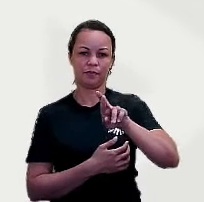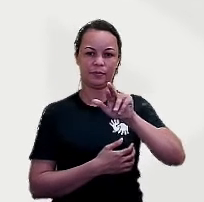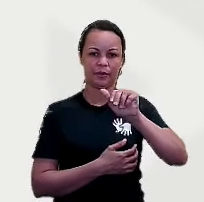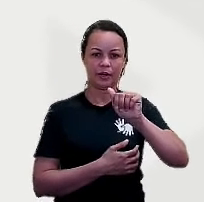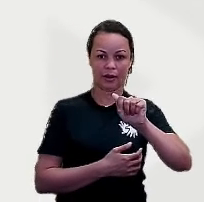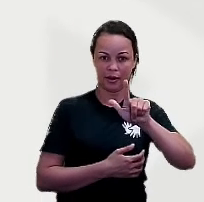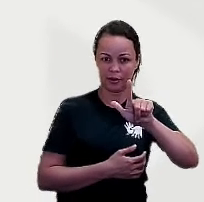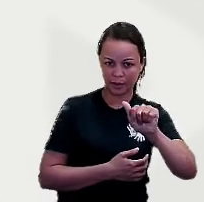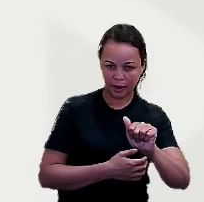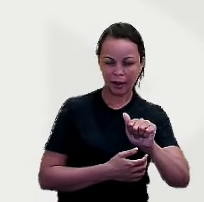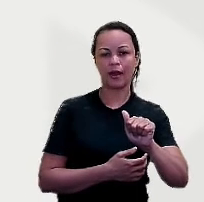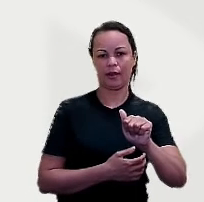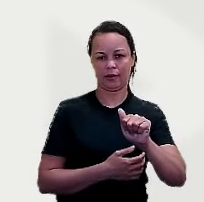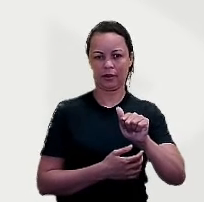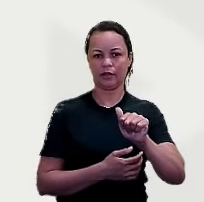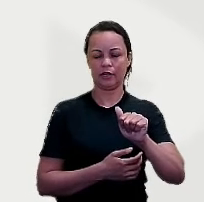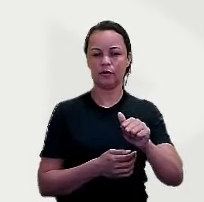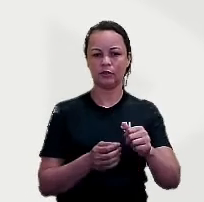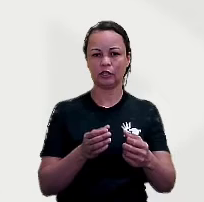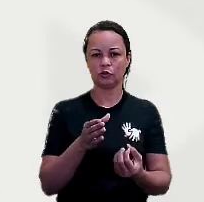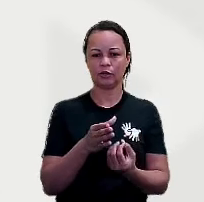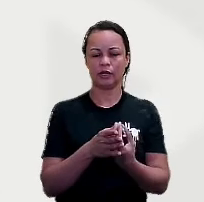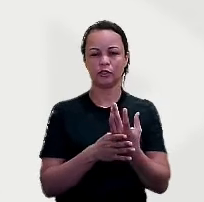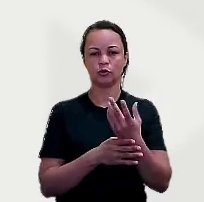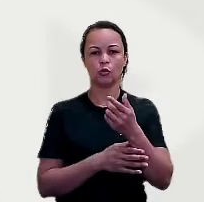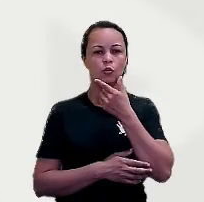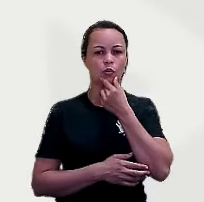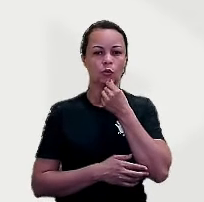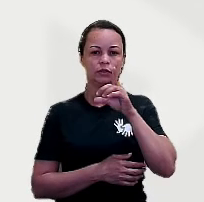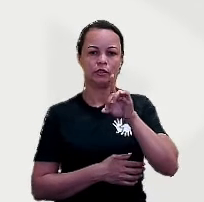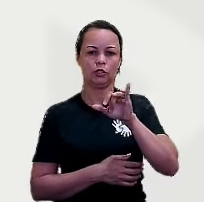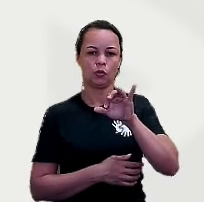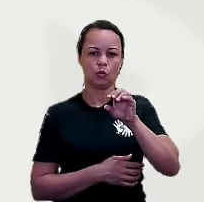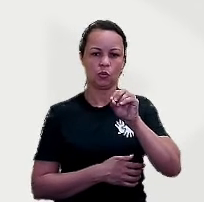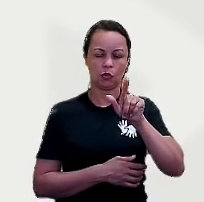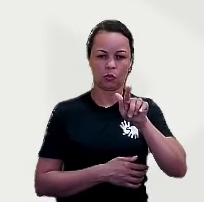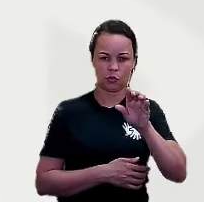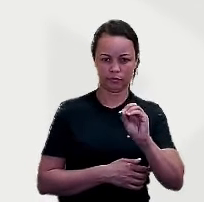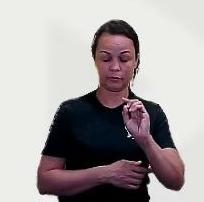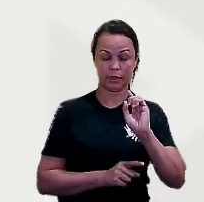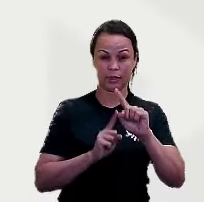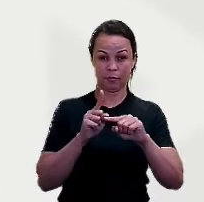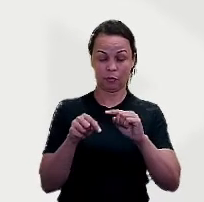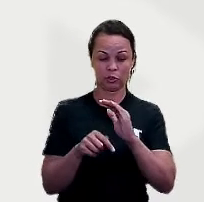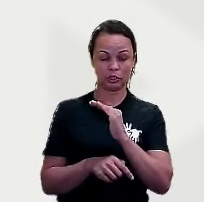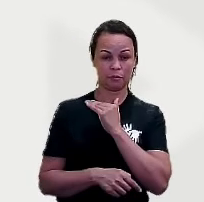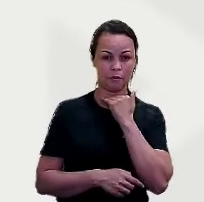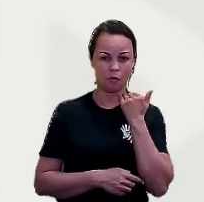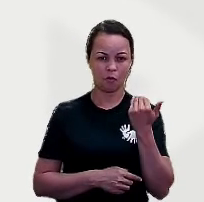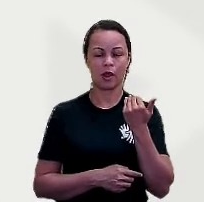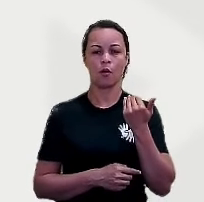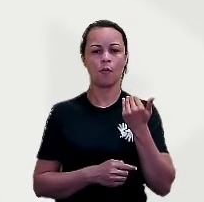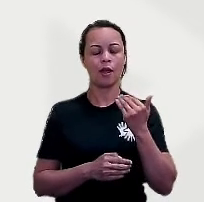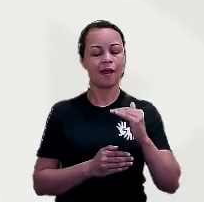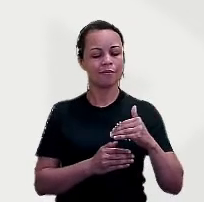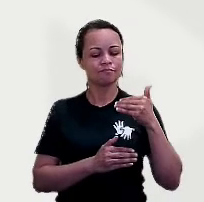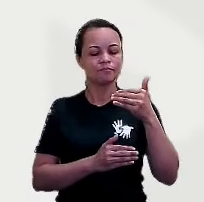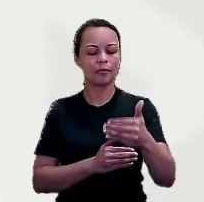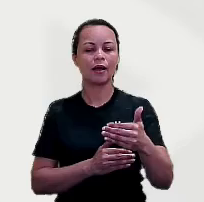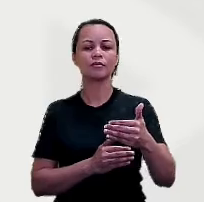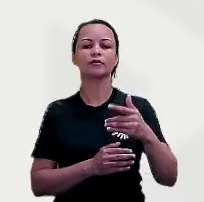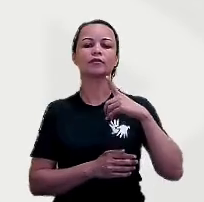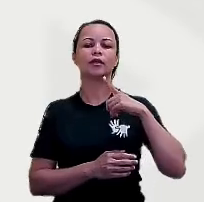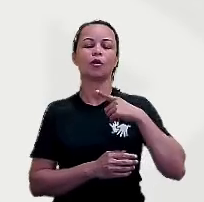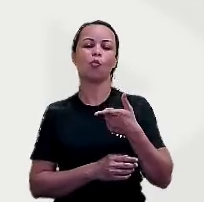ao seu fundador, Diogo de Braga. Logo depois de sua morte, ela passa a ter